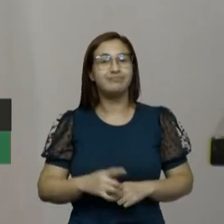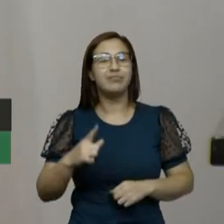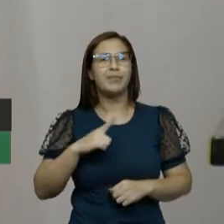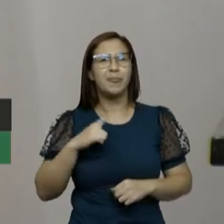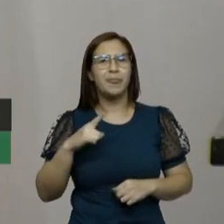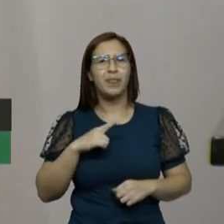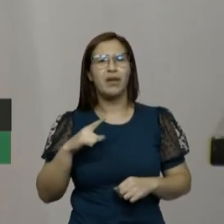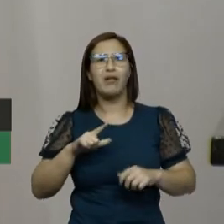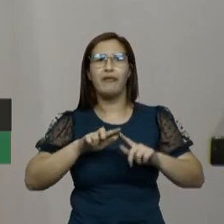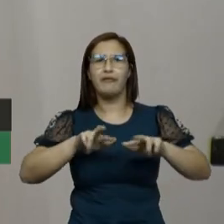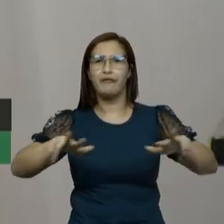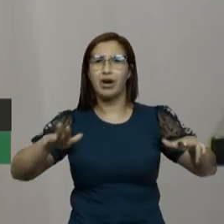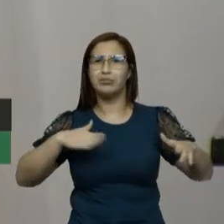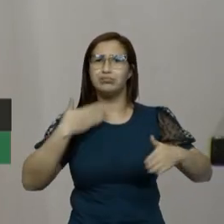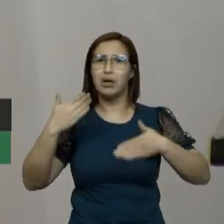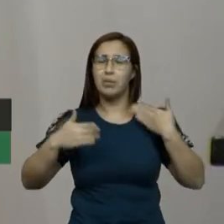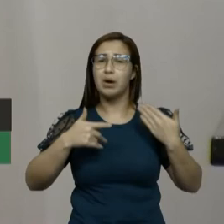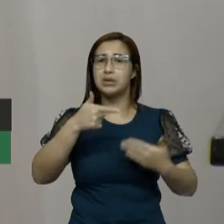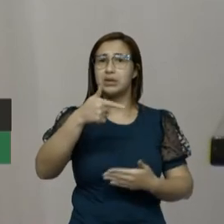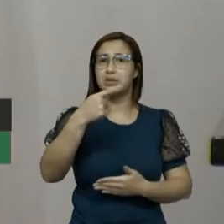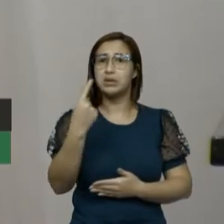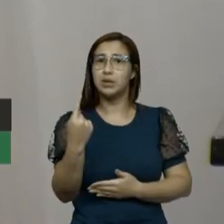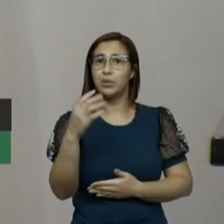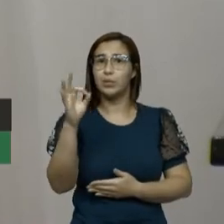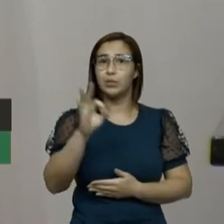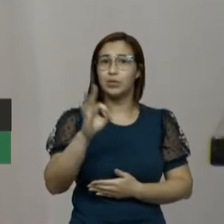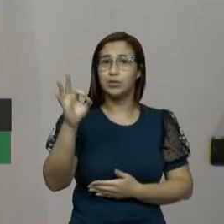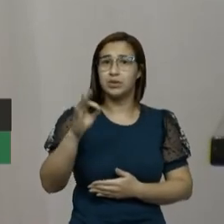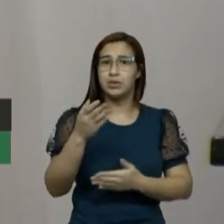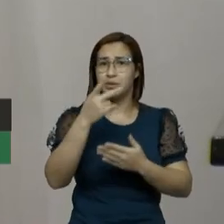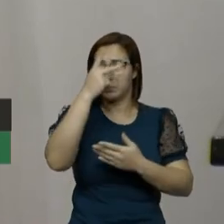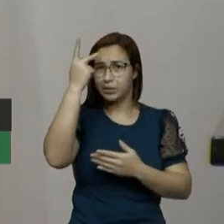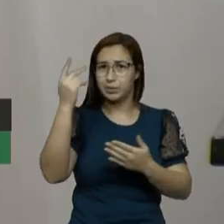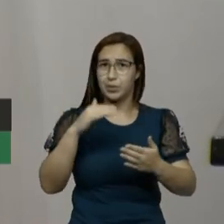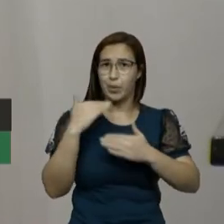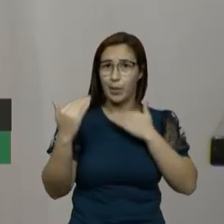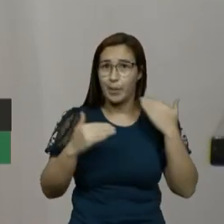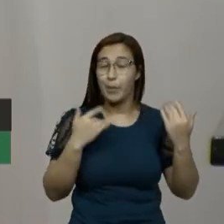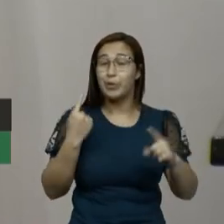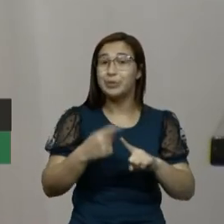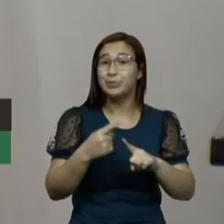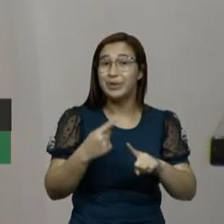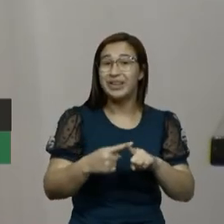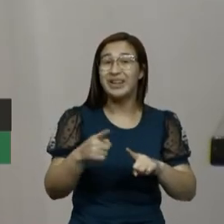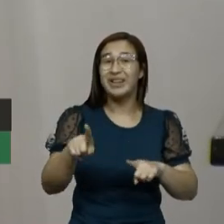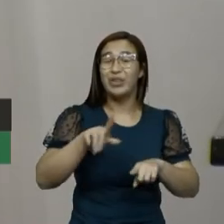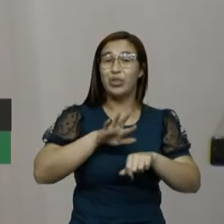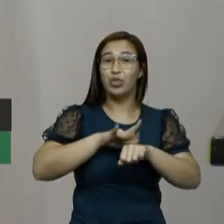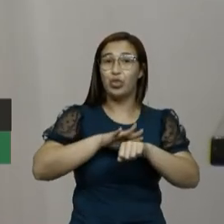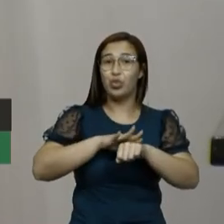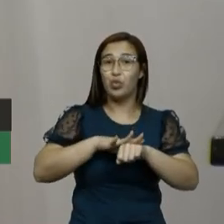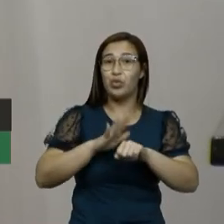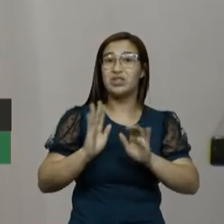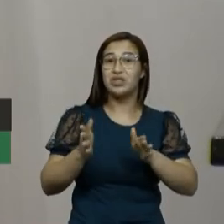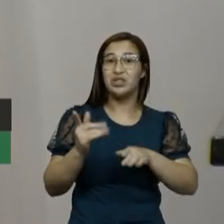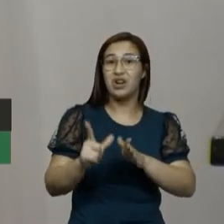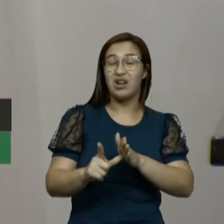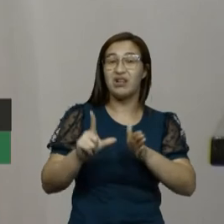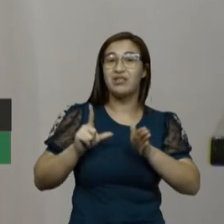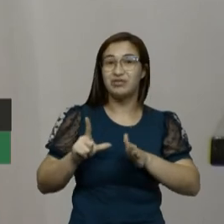mundo. 71% das mortes no mundo são causadas por doenças pré-existentes,